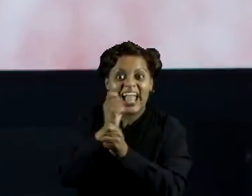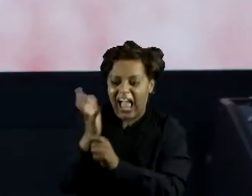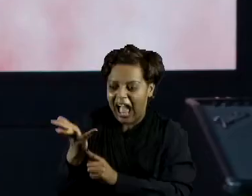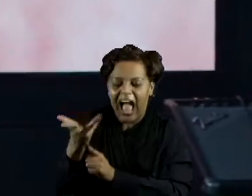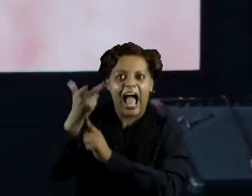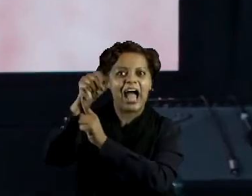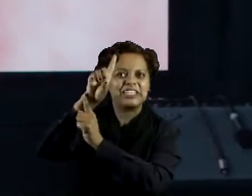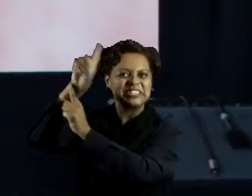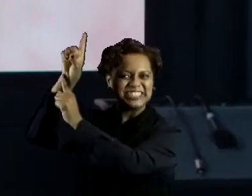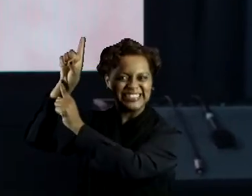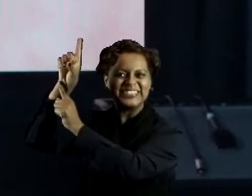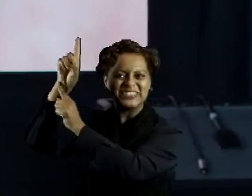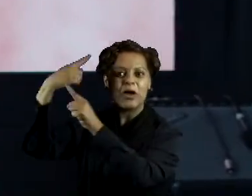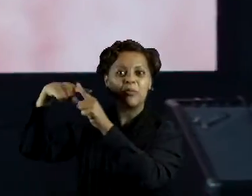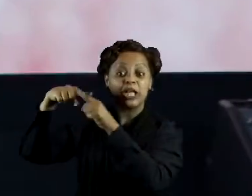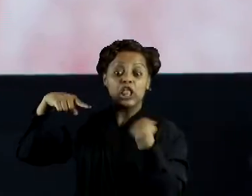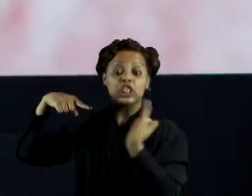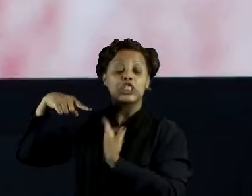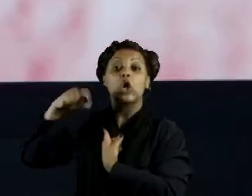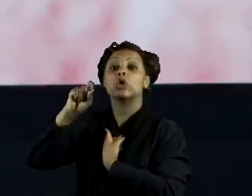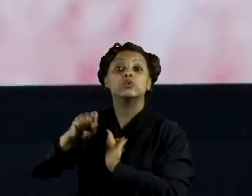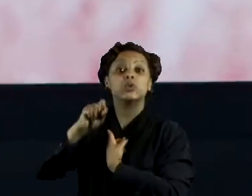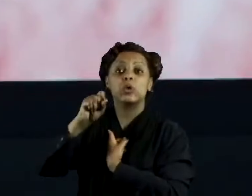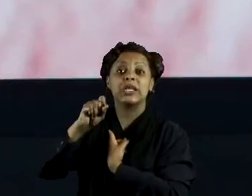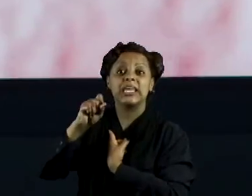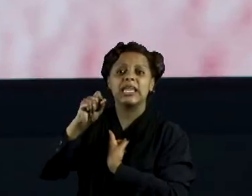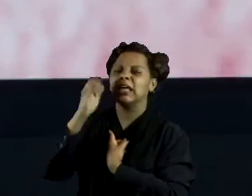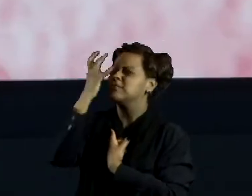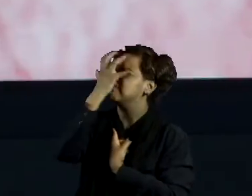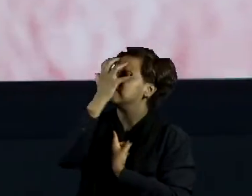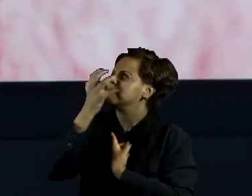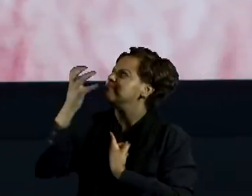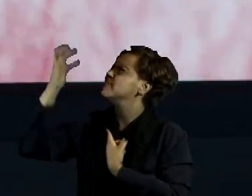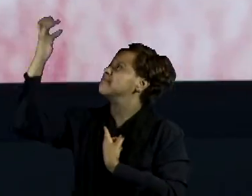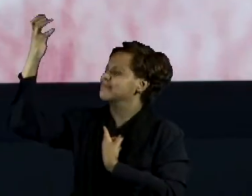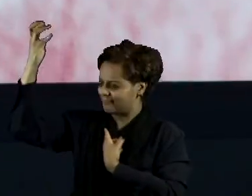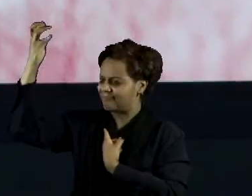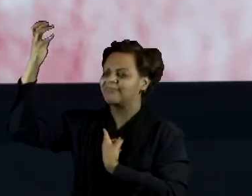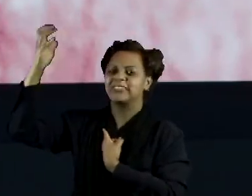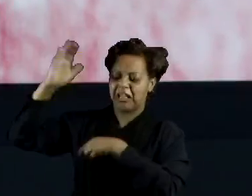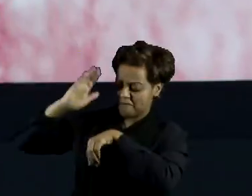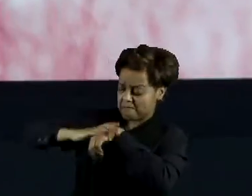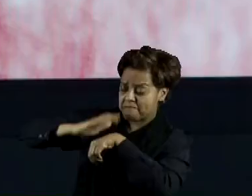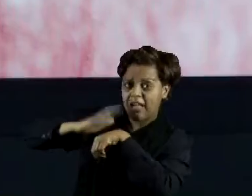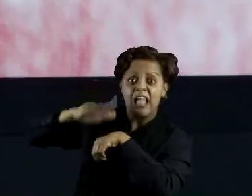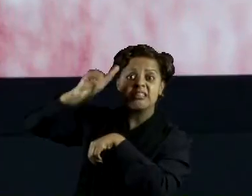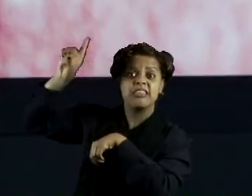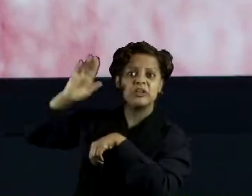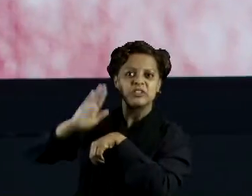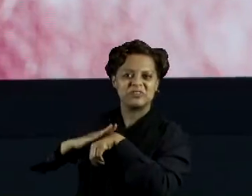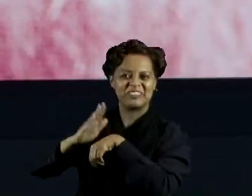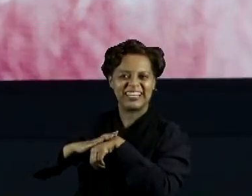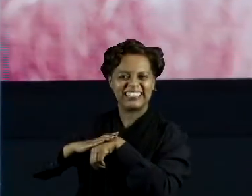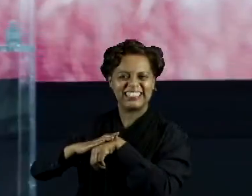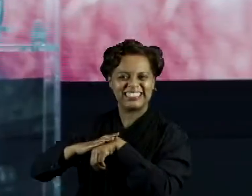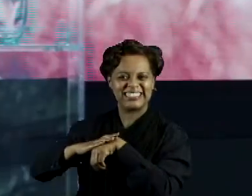somos criaturas dele, feitura das suas mãos, a palavra no grego é